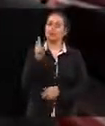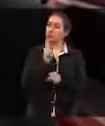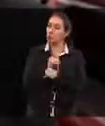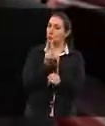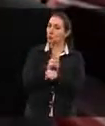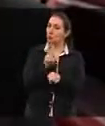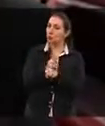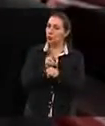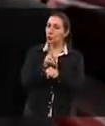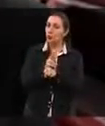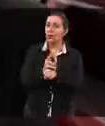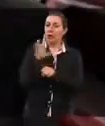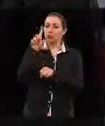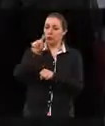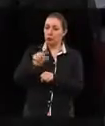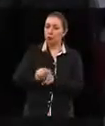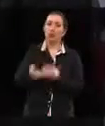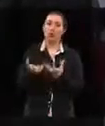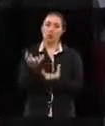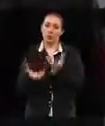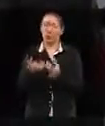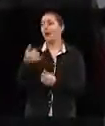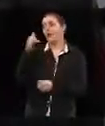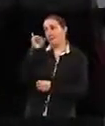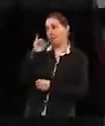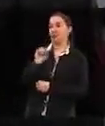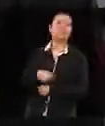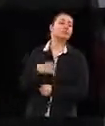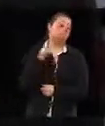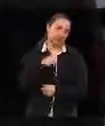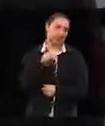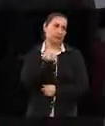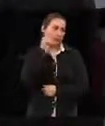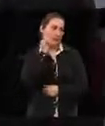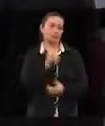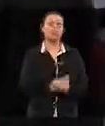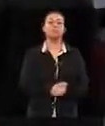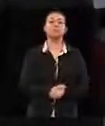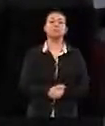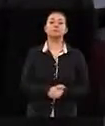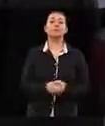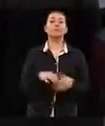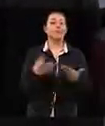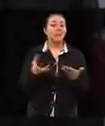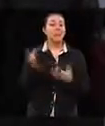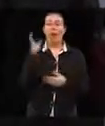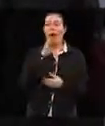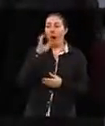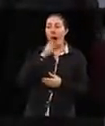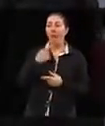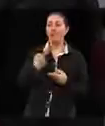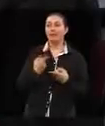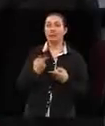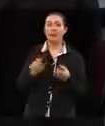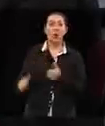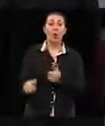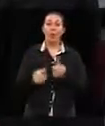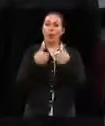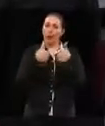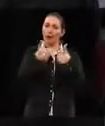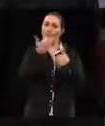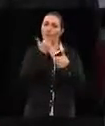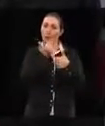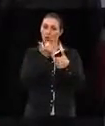cuidado em reduzir esse consumo. Procurar evitar. Com certeza, evitar. Fernanda, rapidamente, a qualidade dos